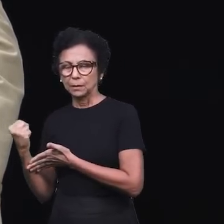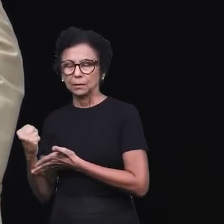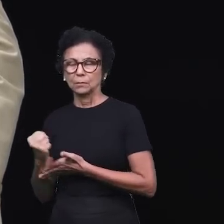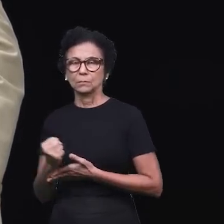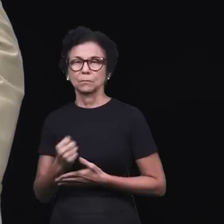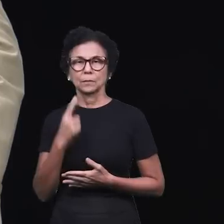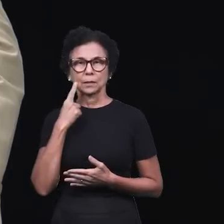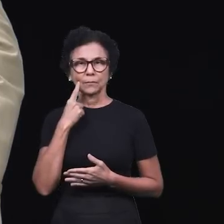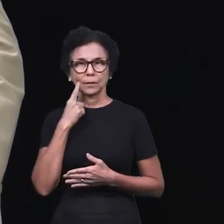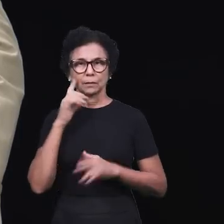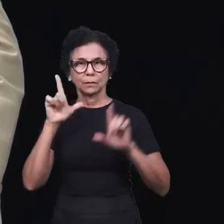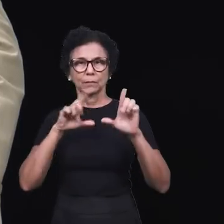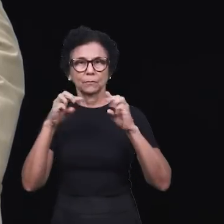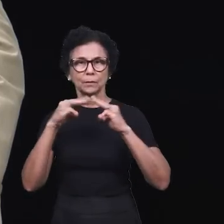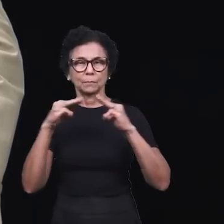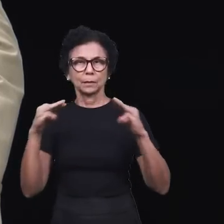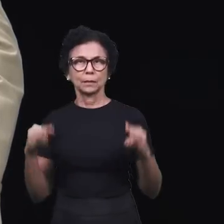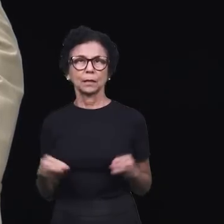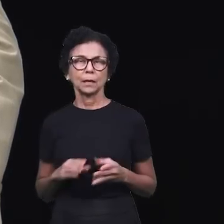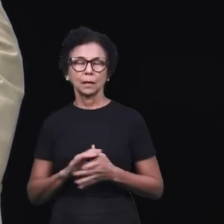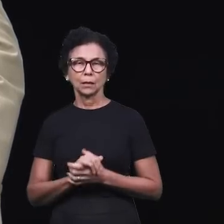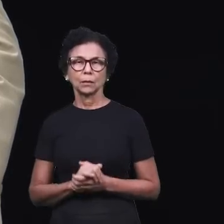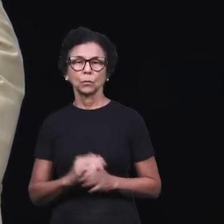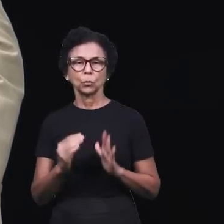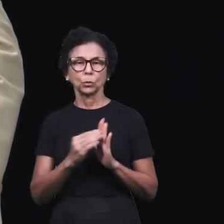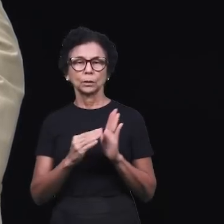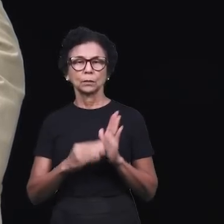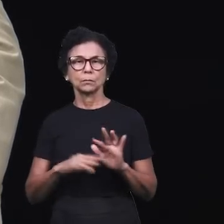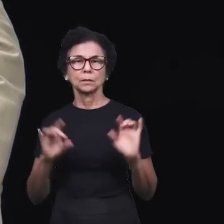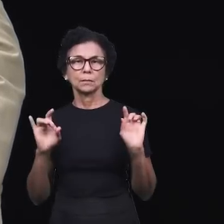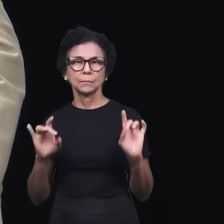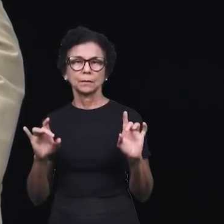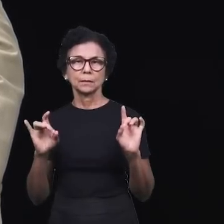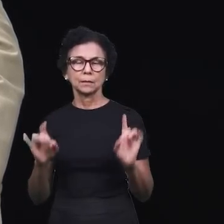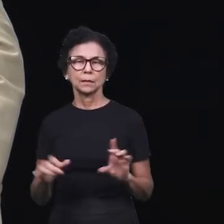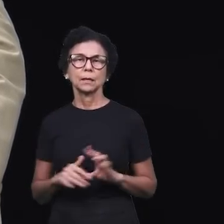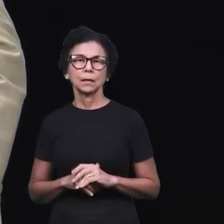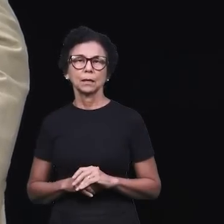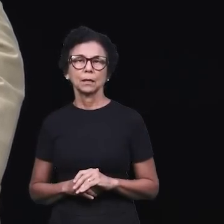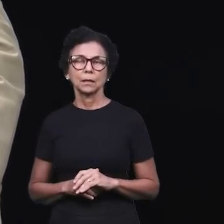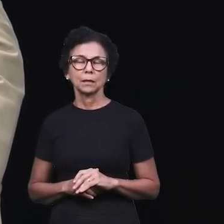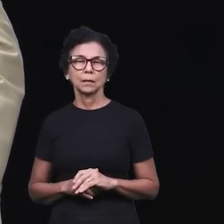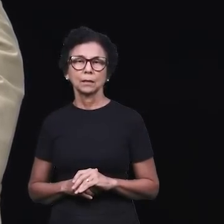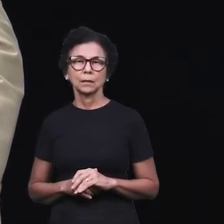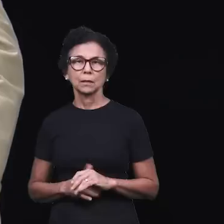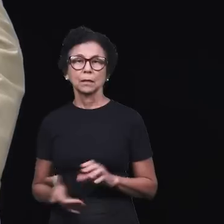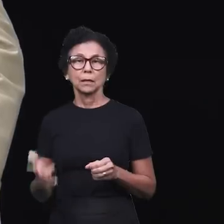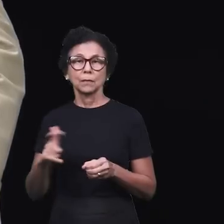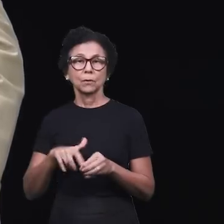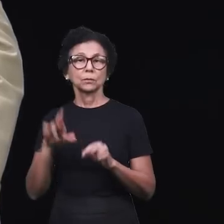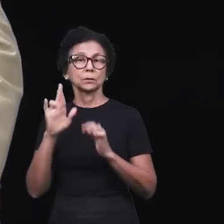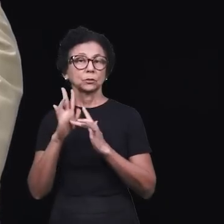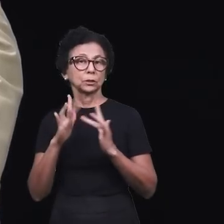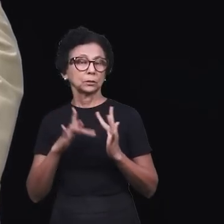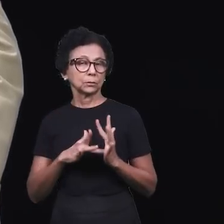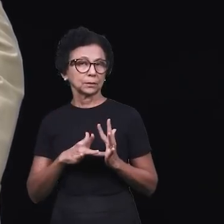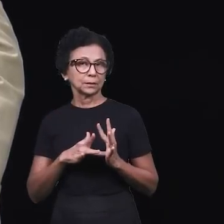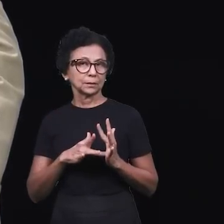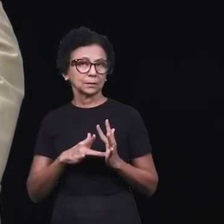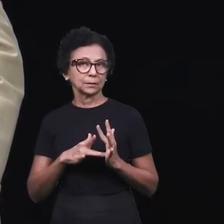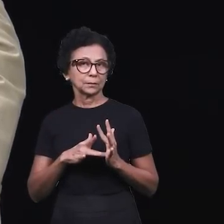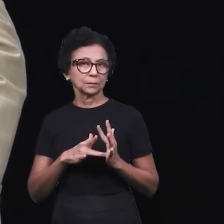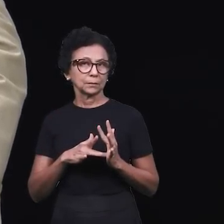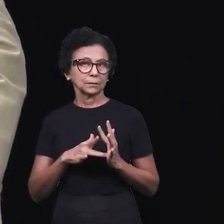uma edição especial sobre a mensagem da volta de Jesus. Tem sido